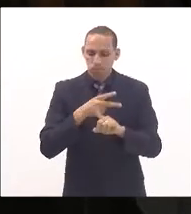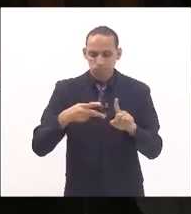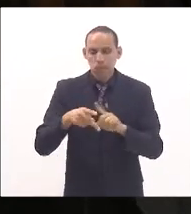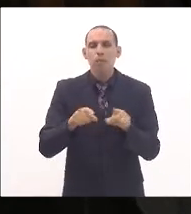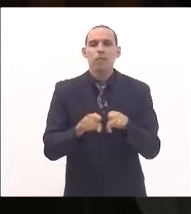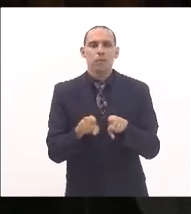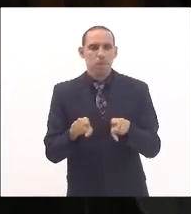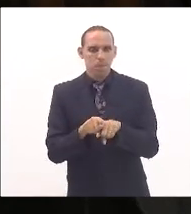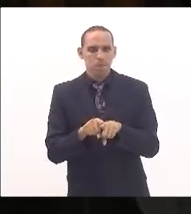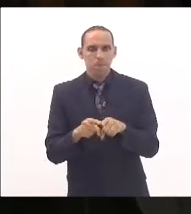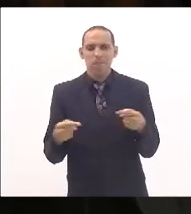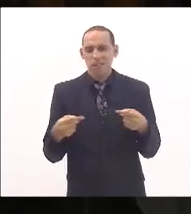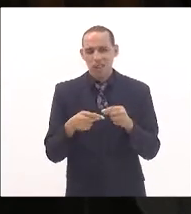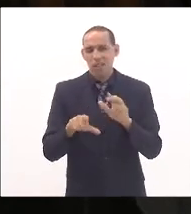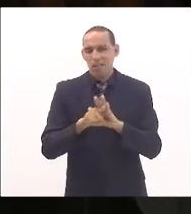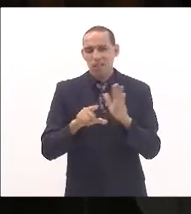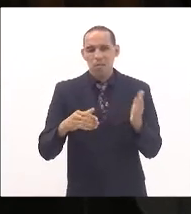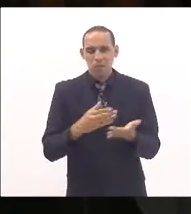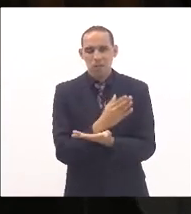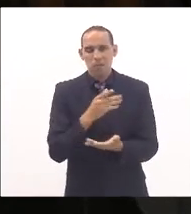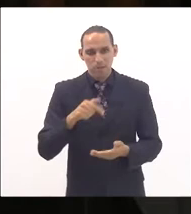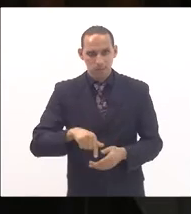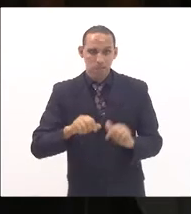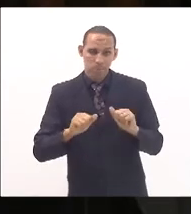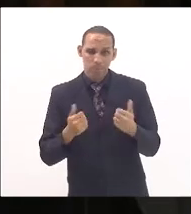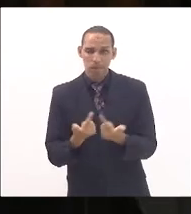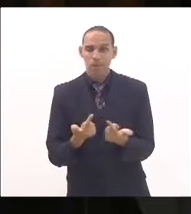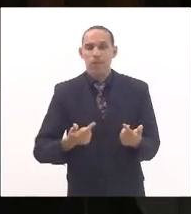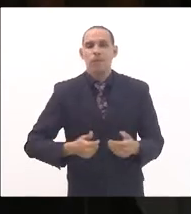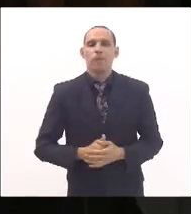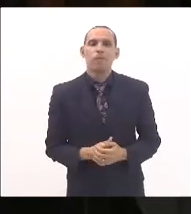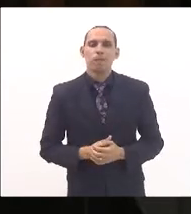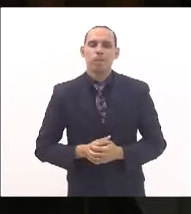com a legislação recentemente aprovada nessa casa.